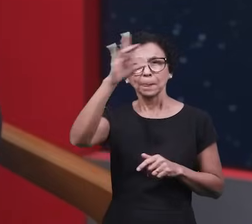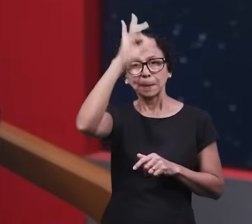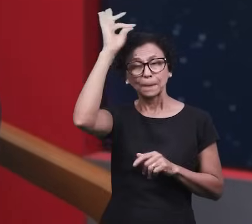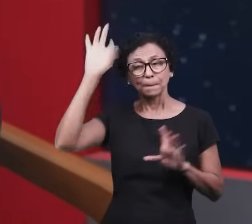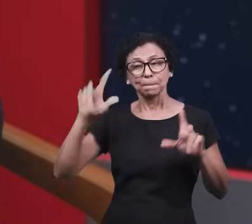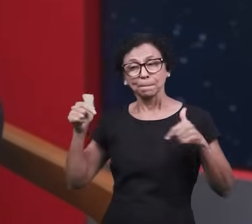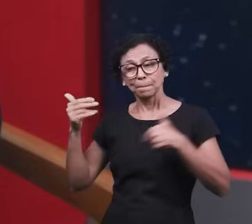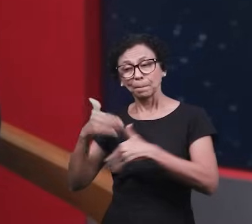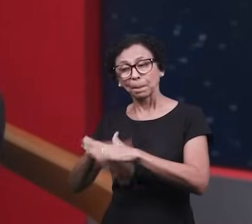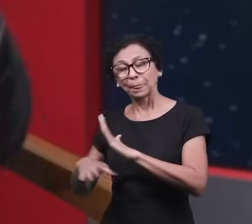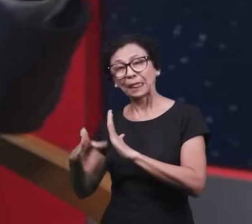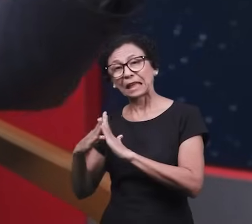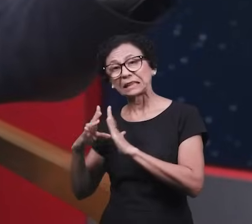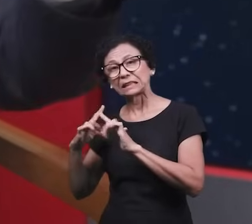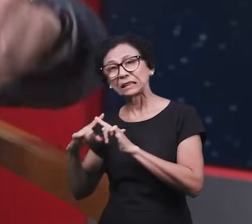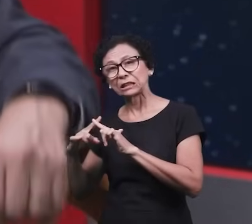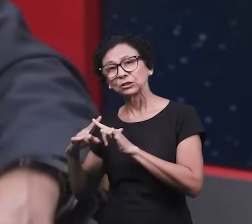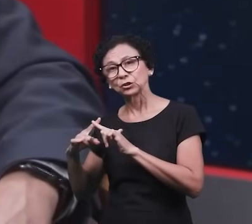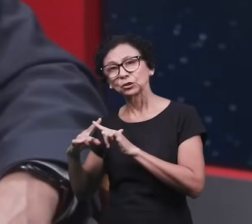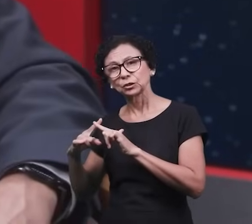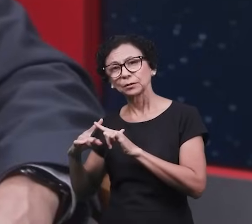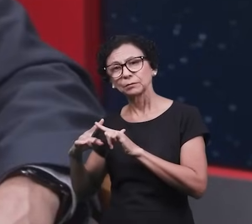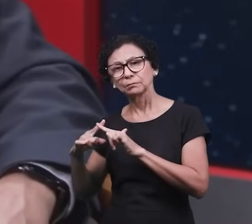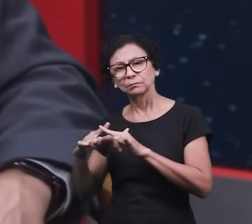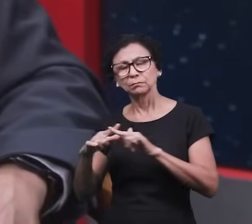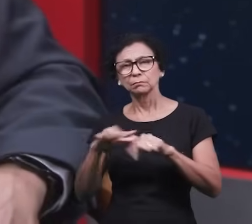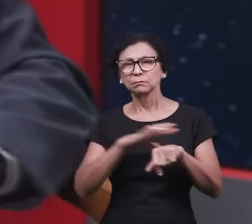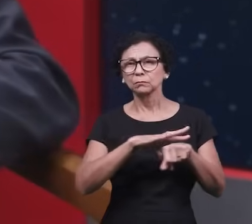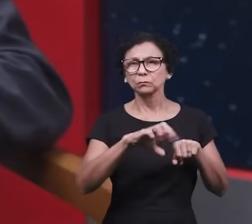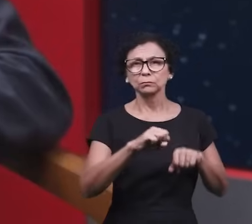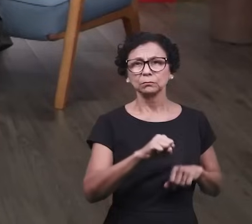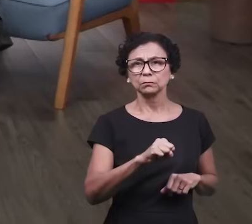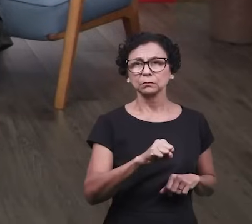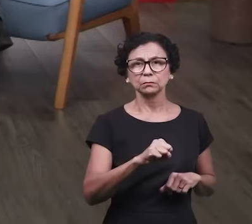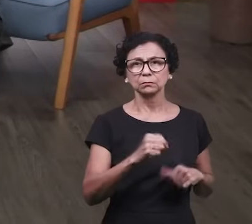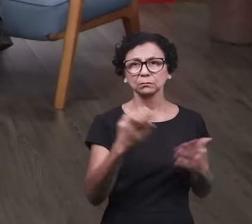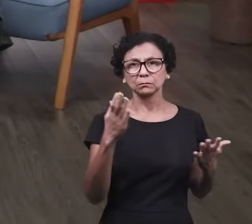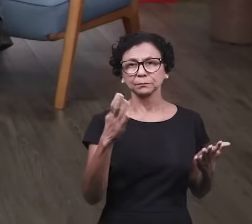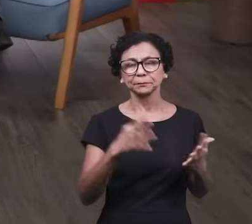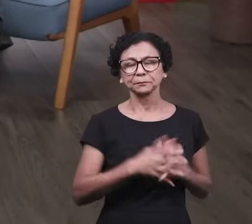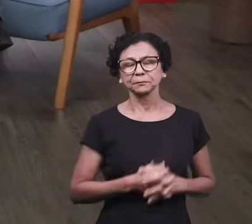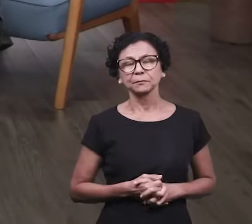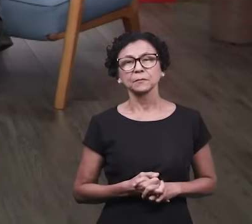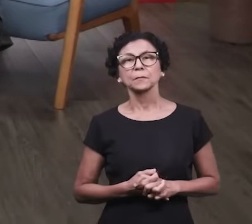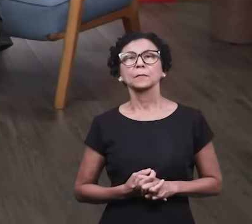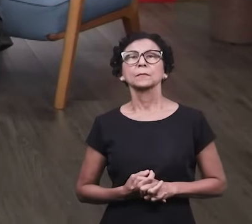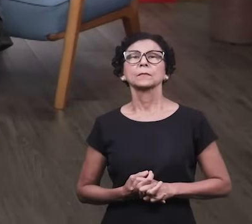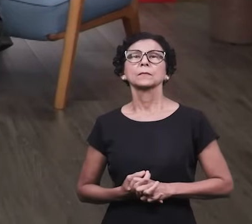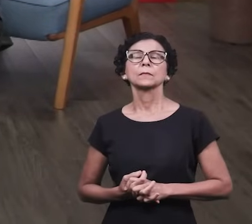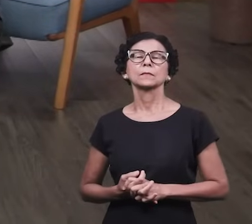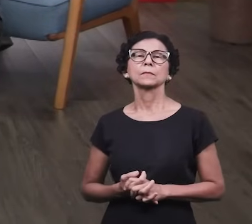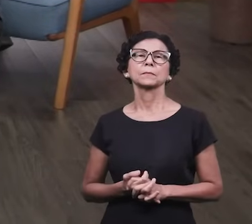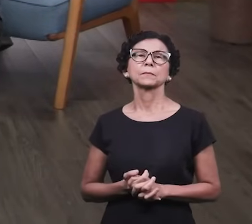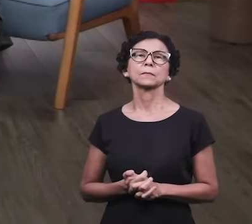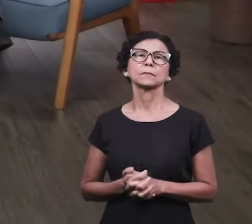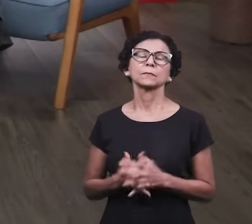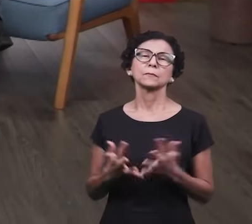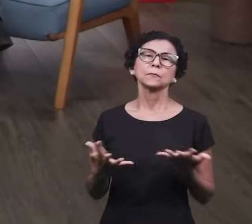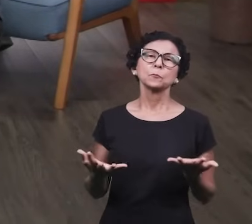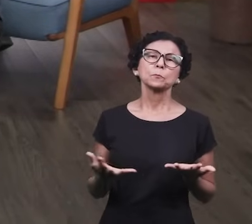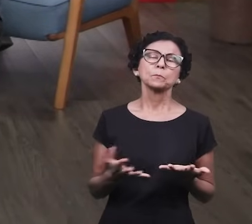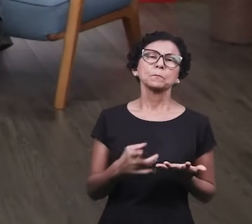usando a sua igreja, e curar aquela enfermidade e por aí vai. A Bíblia é clara sobre isso, porque